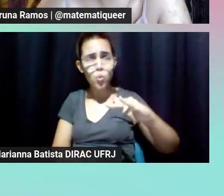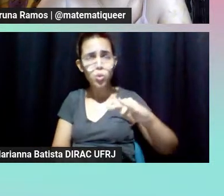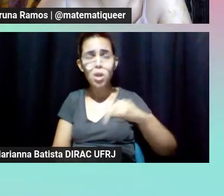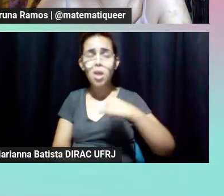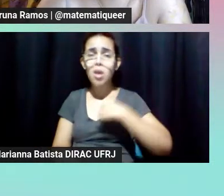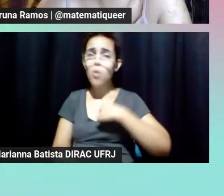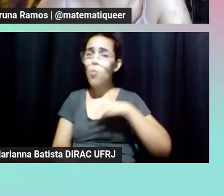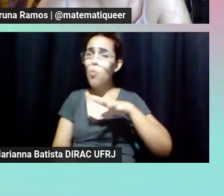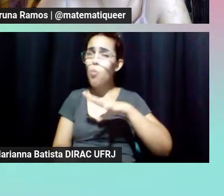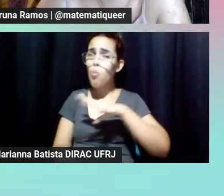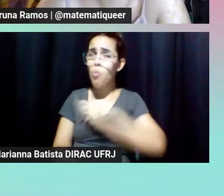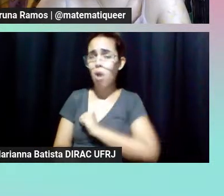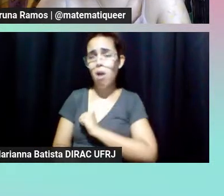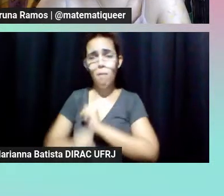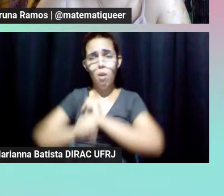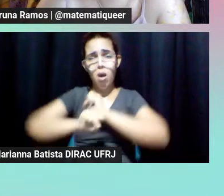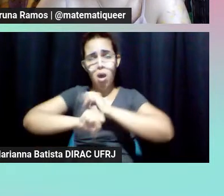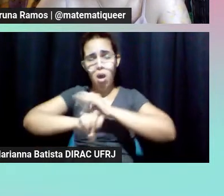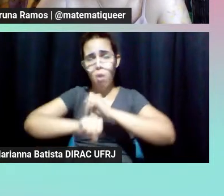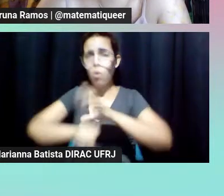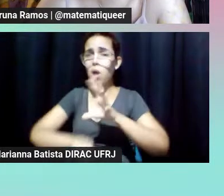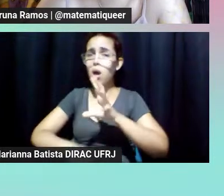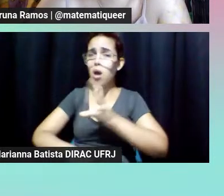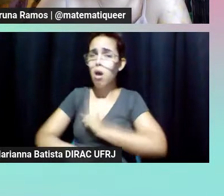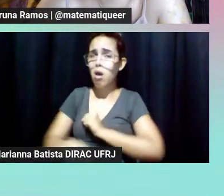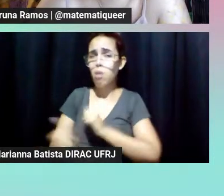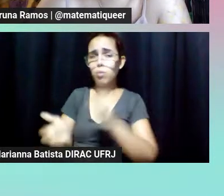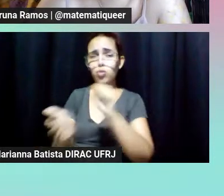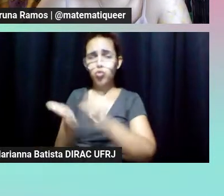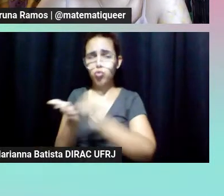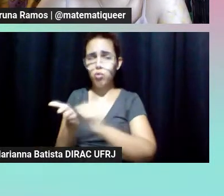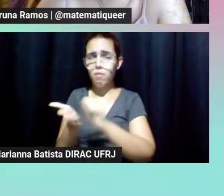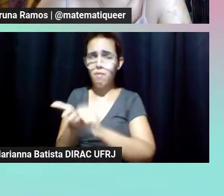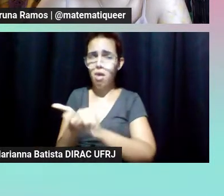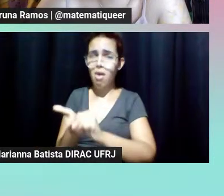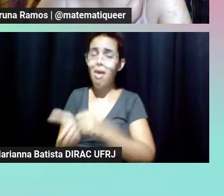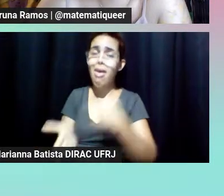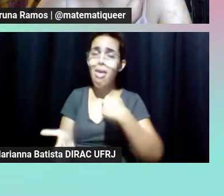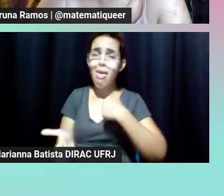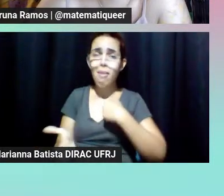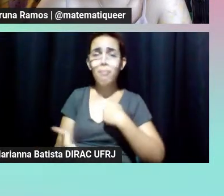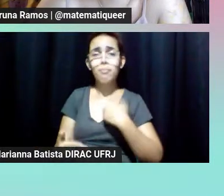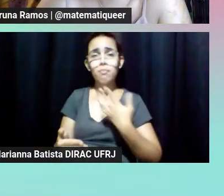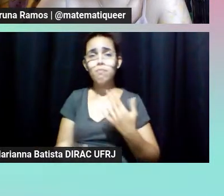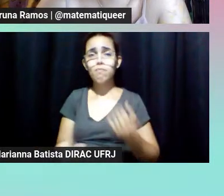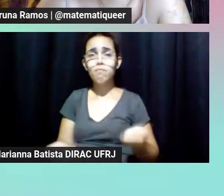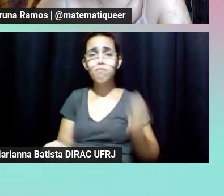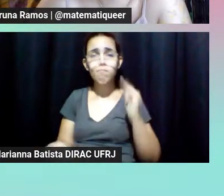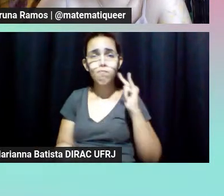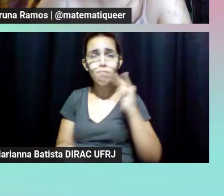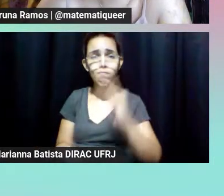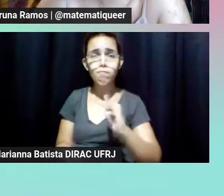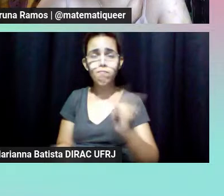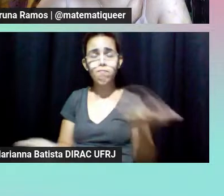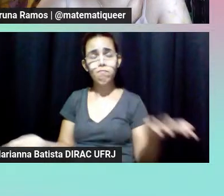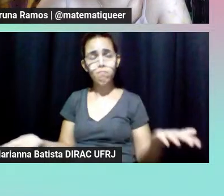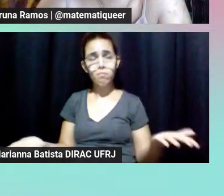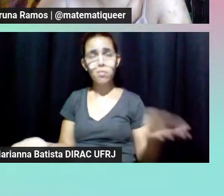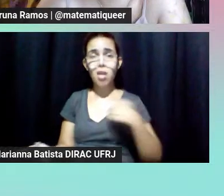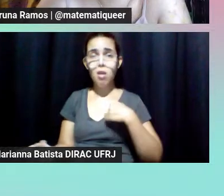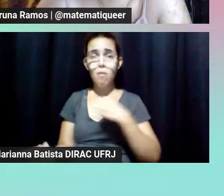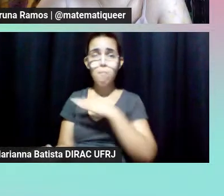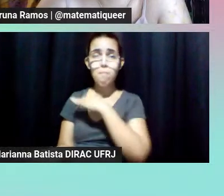o que eu gosto. Esse é o meu hobby. Então, eu vou continuar assim até... Eu vou morrer no palco,